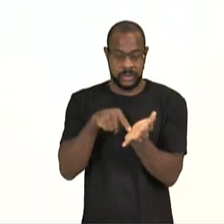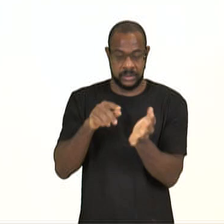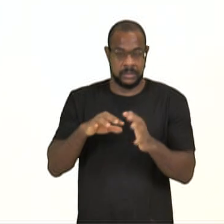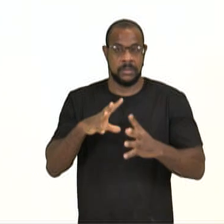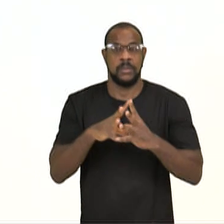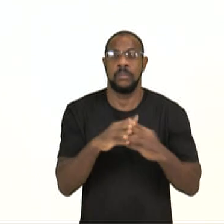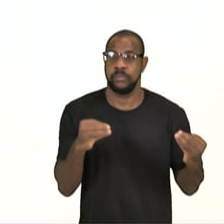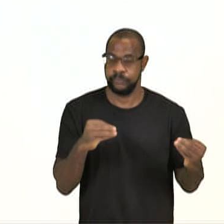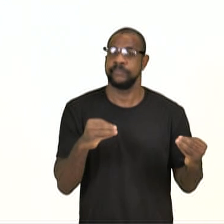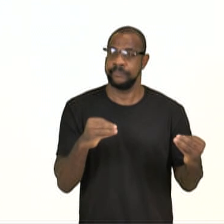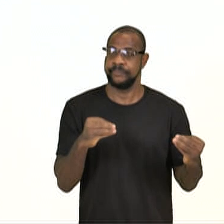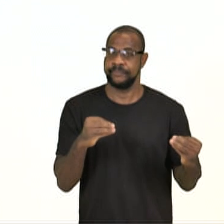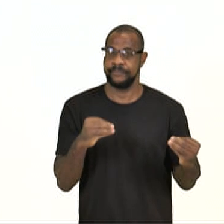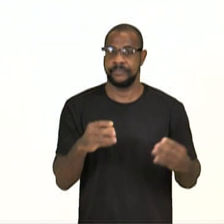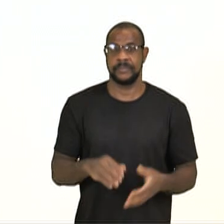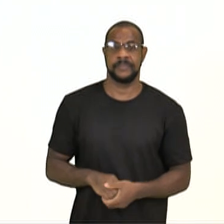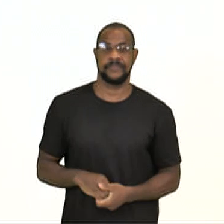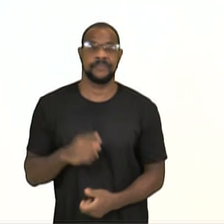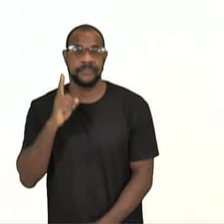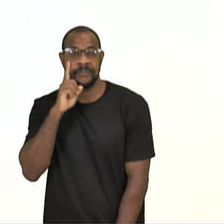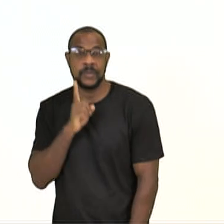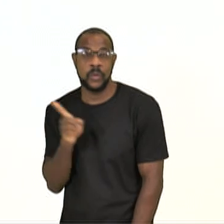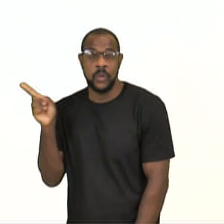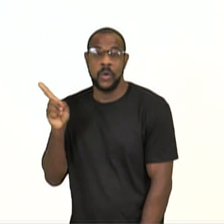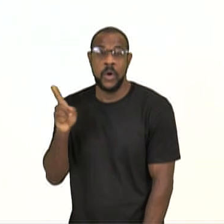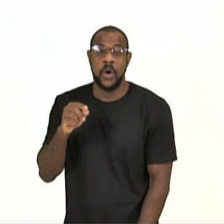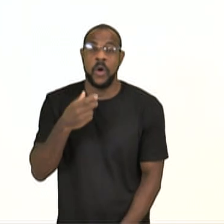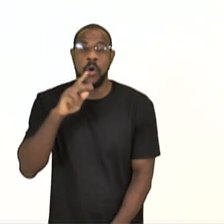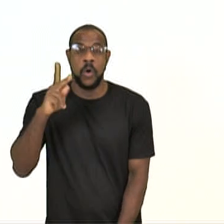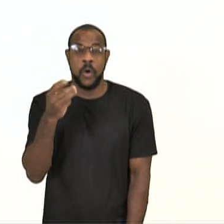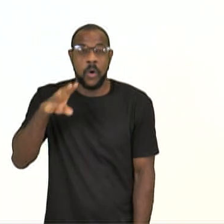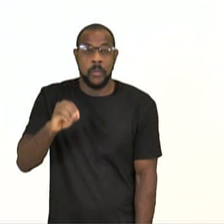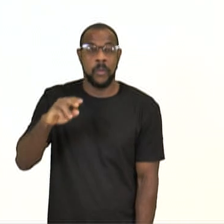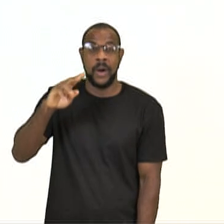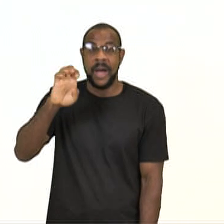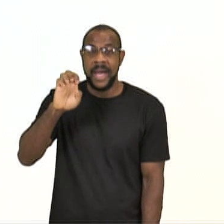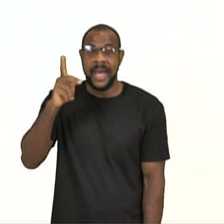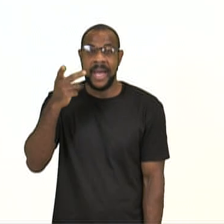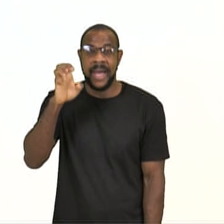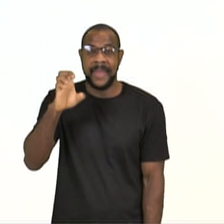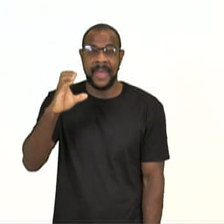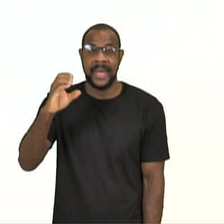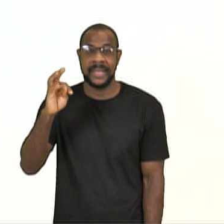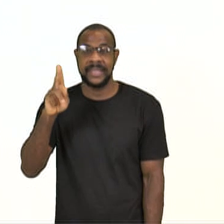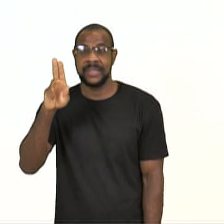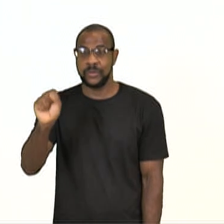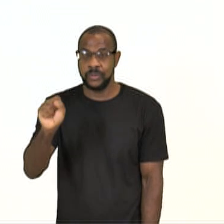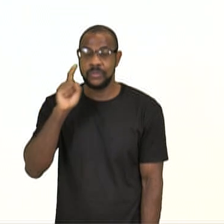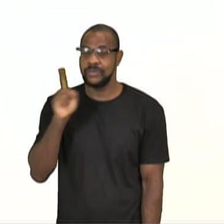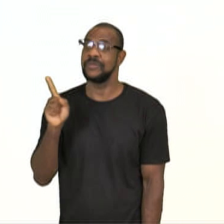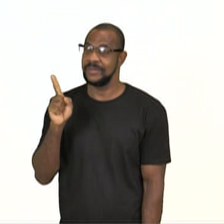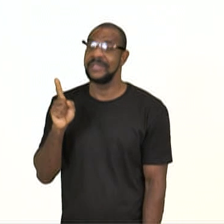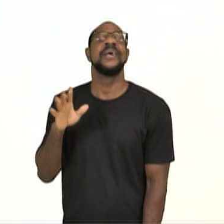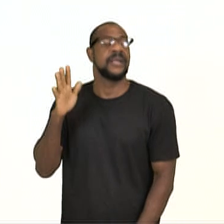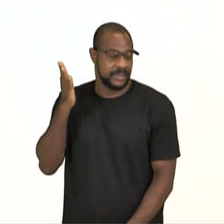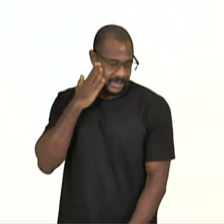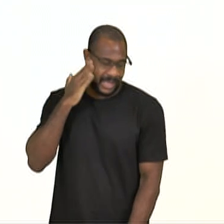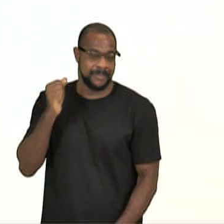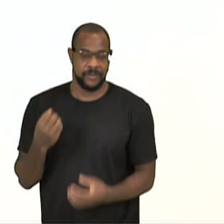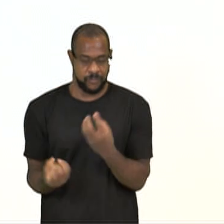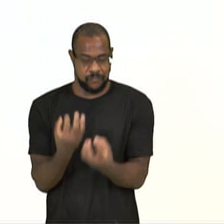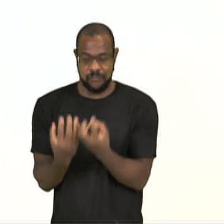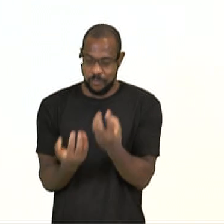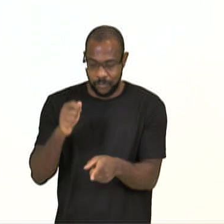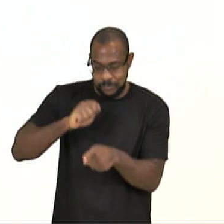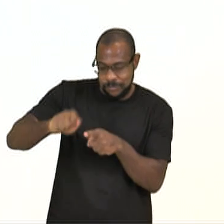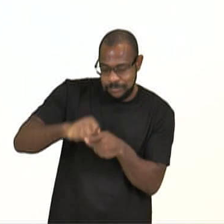grande capacidade intelectual, andava em grupo, já fabricava utensílios, aprendeu a dominar o fogo aproximadamente,